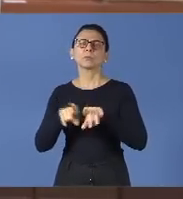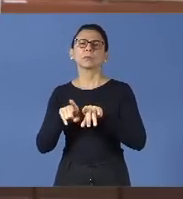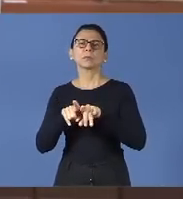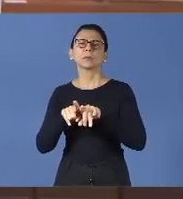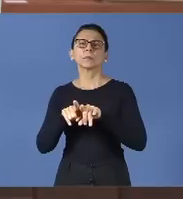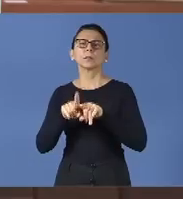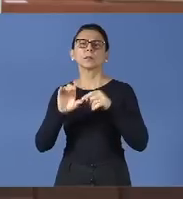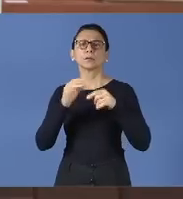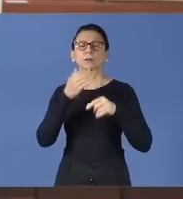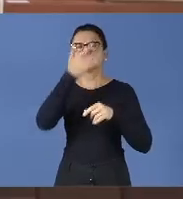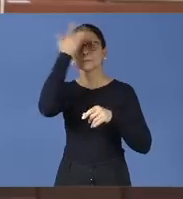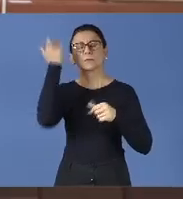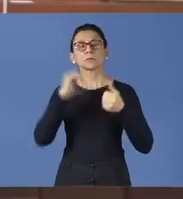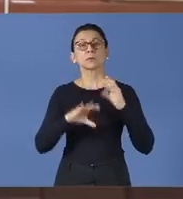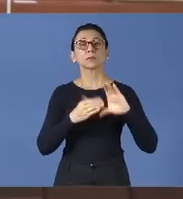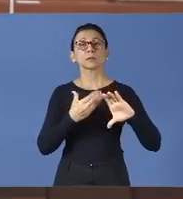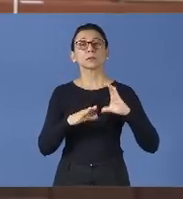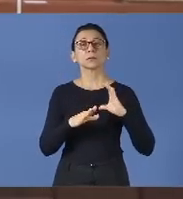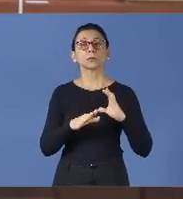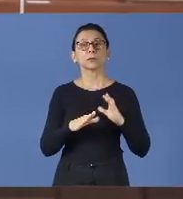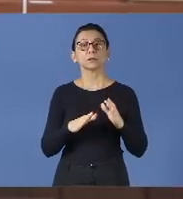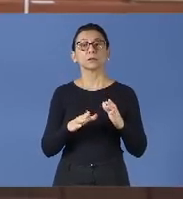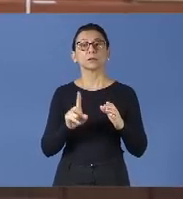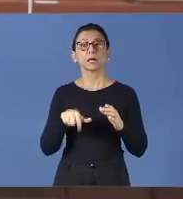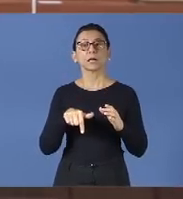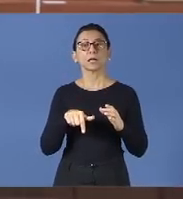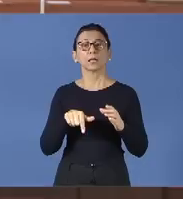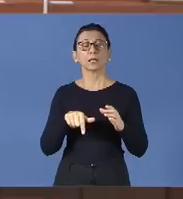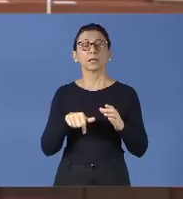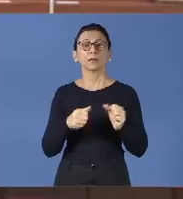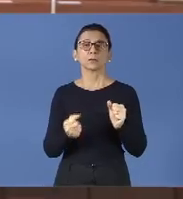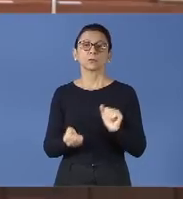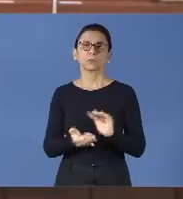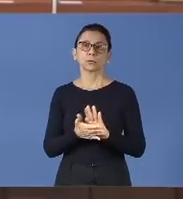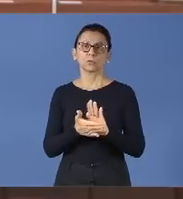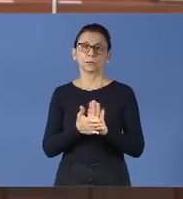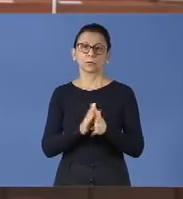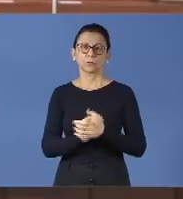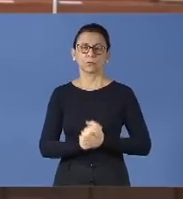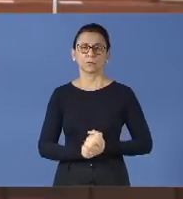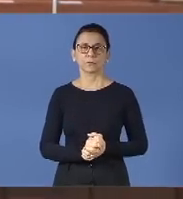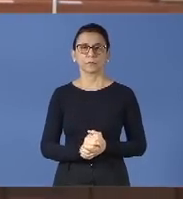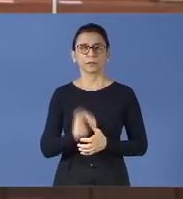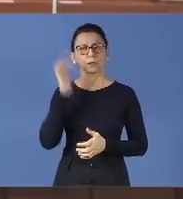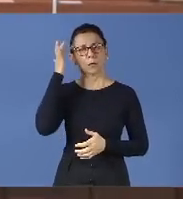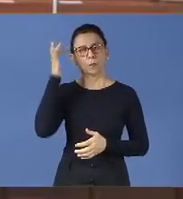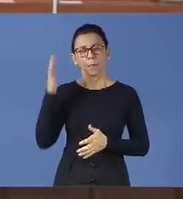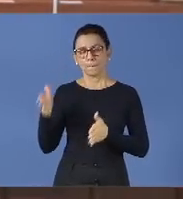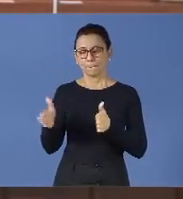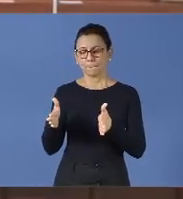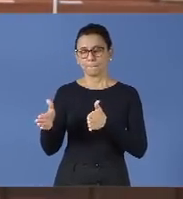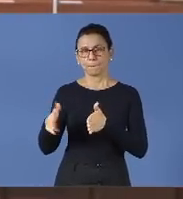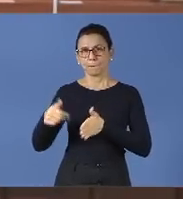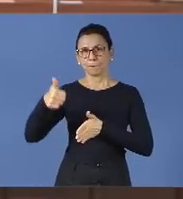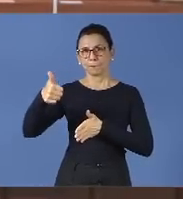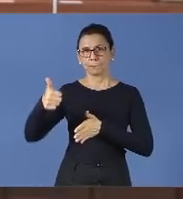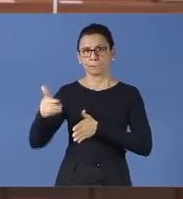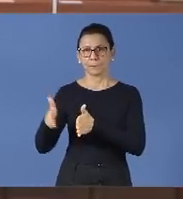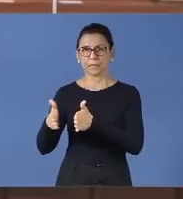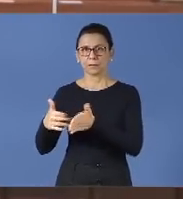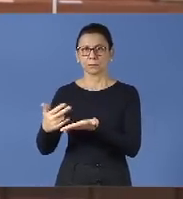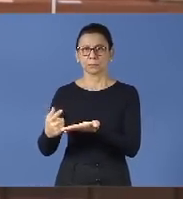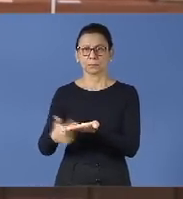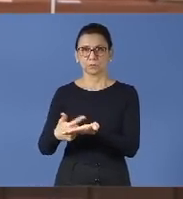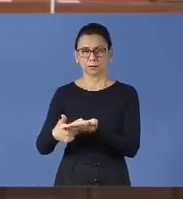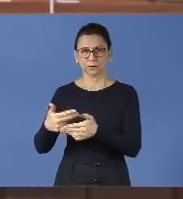agora, que é o louvor. Então, esses três pontos, eu acho que nesse primeiro período aqui do livro de Neemias, quando